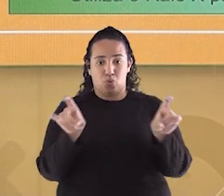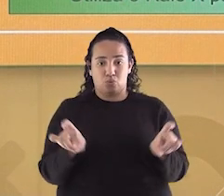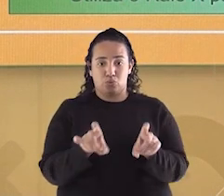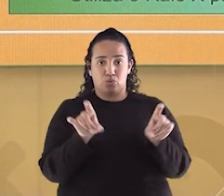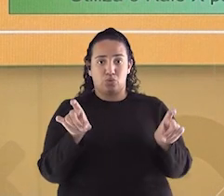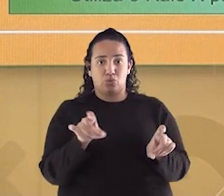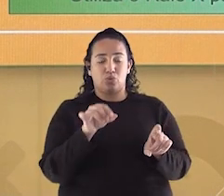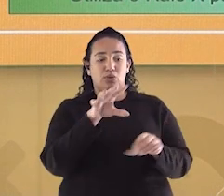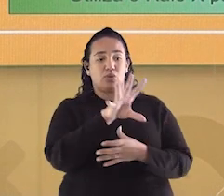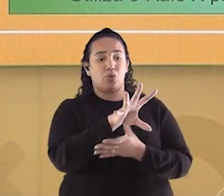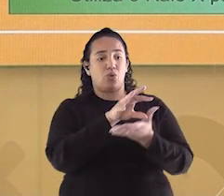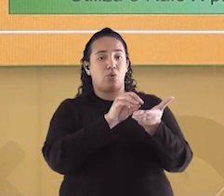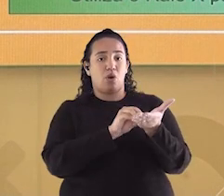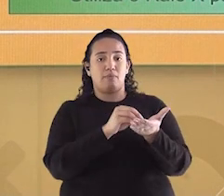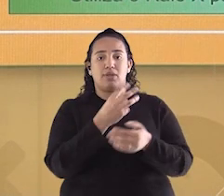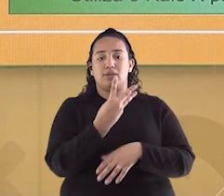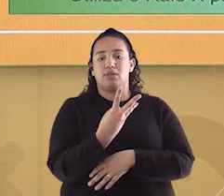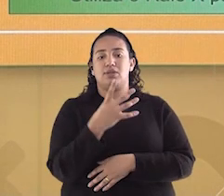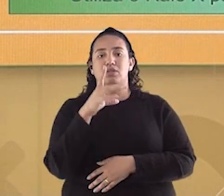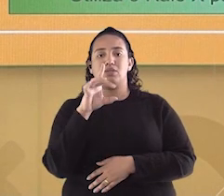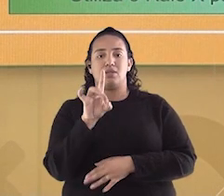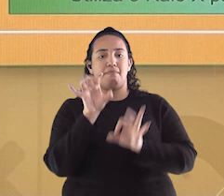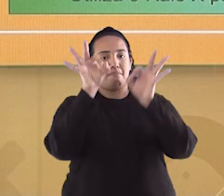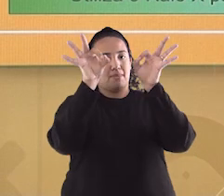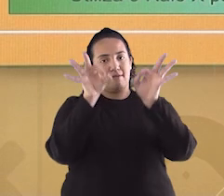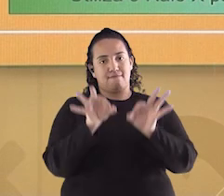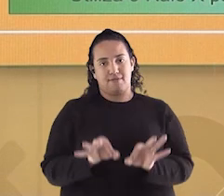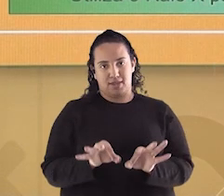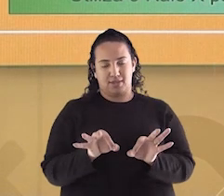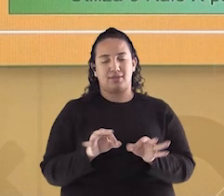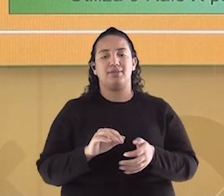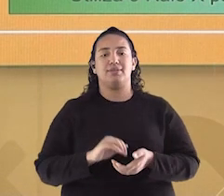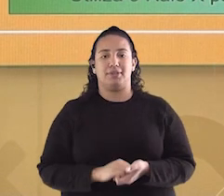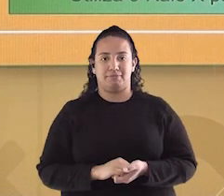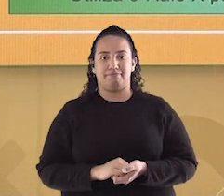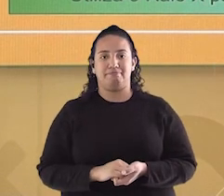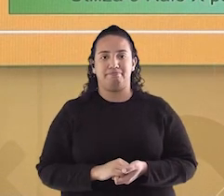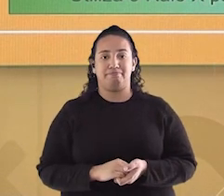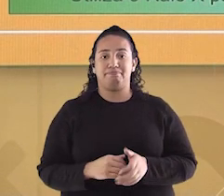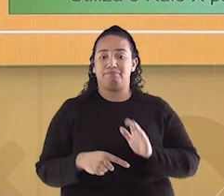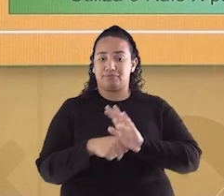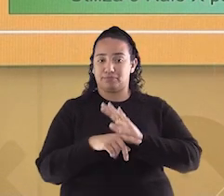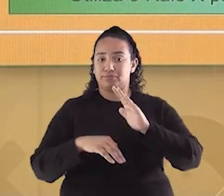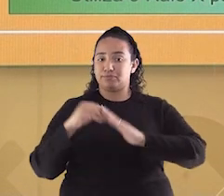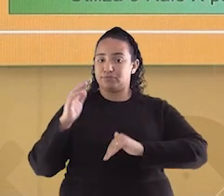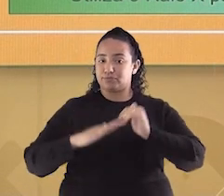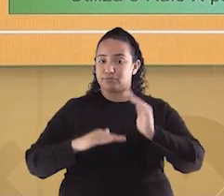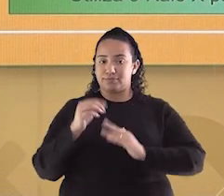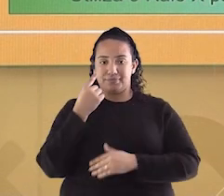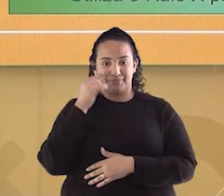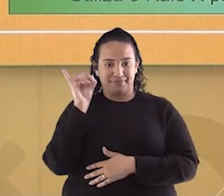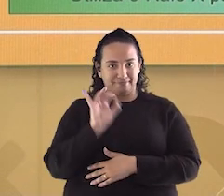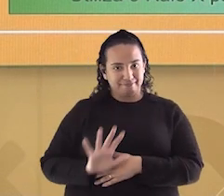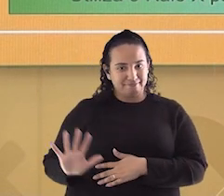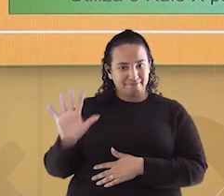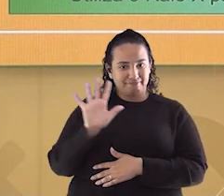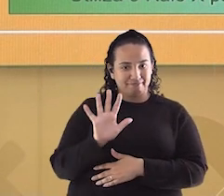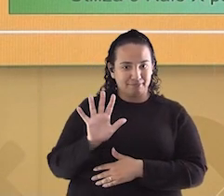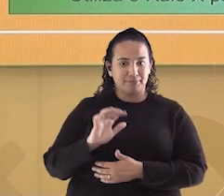monta uma cópia 3D perfeita da região que está sendo analisada pelo profissional, que é o radiologista. Como a gente pode ver